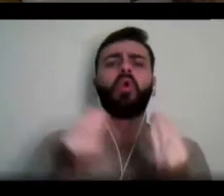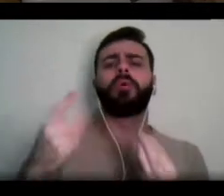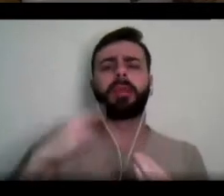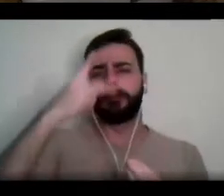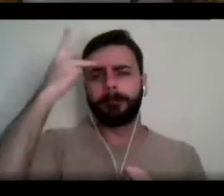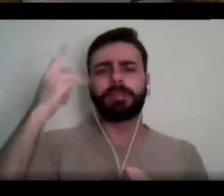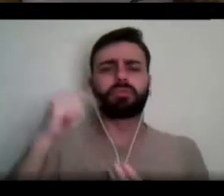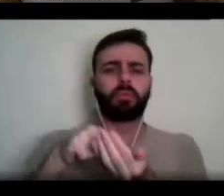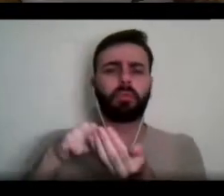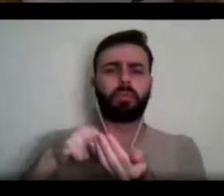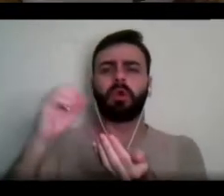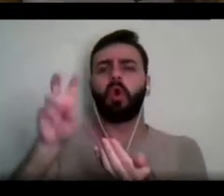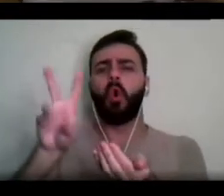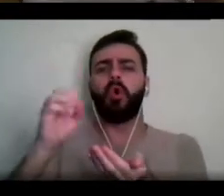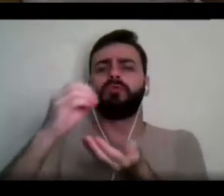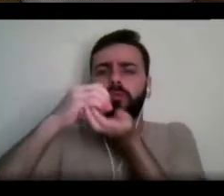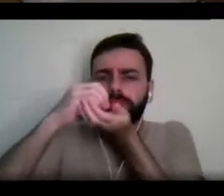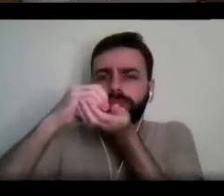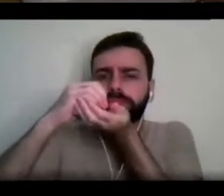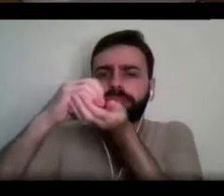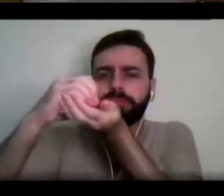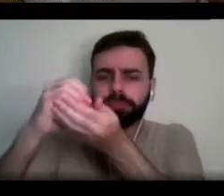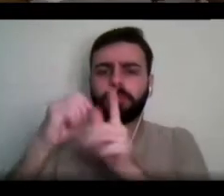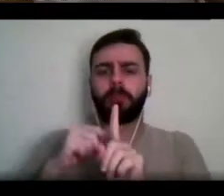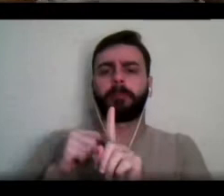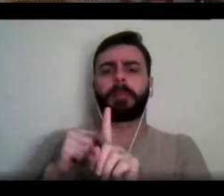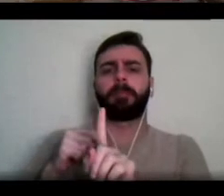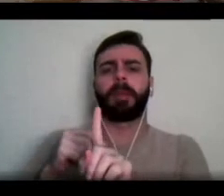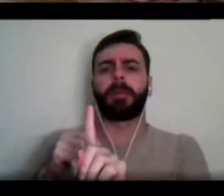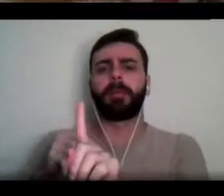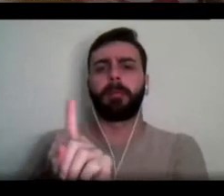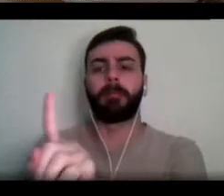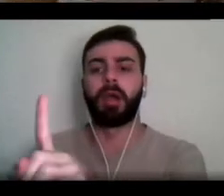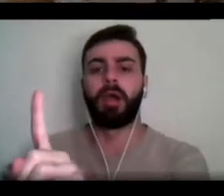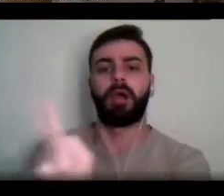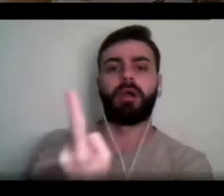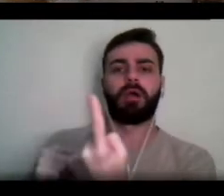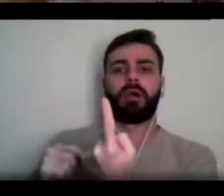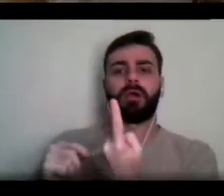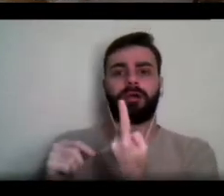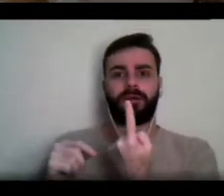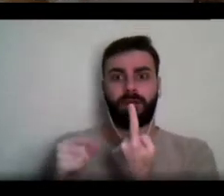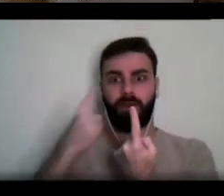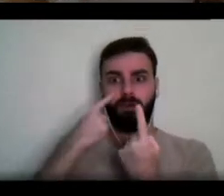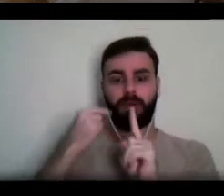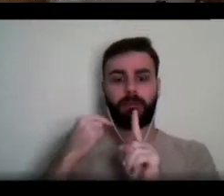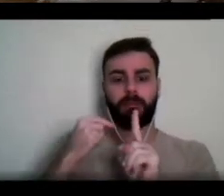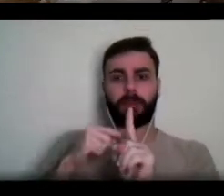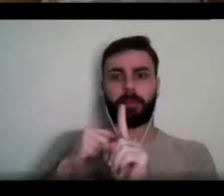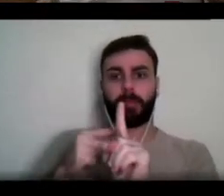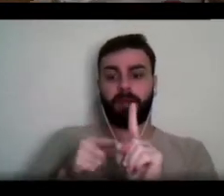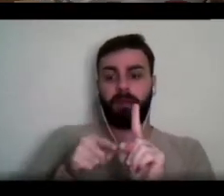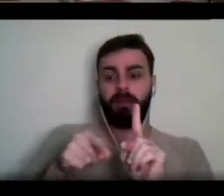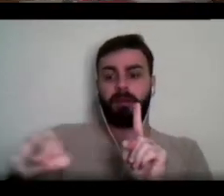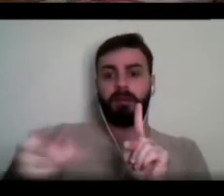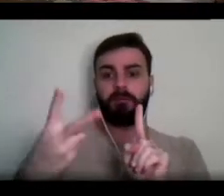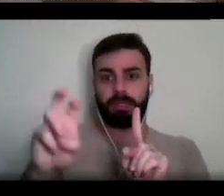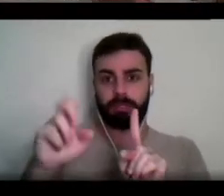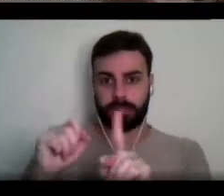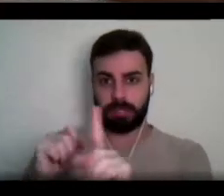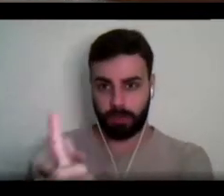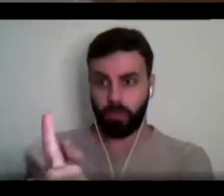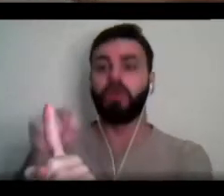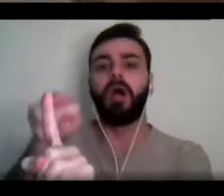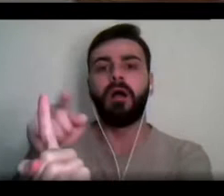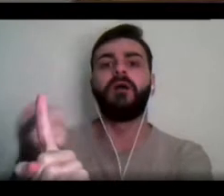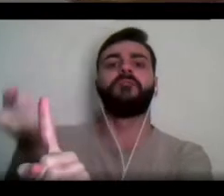um espaço de 25 metros, transportando um ovo equilibrado numa colher. Dá a volta e retorna ao